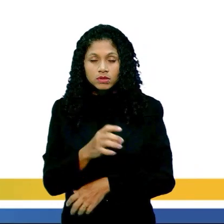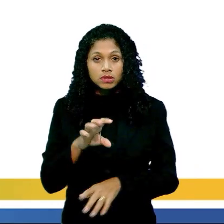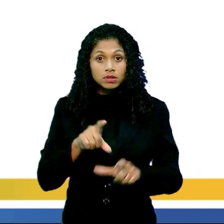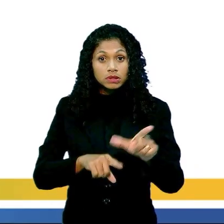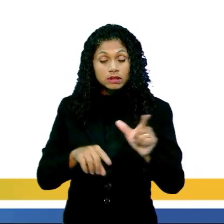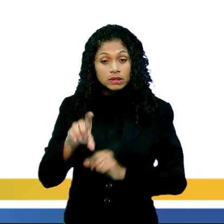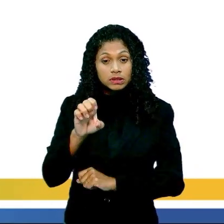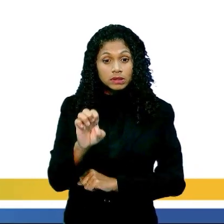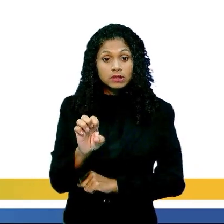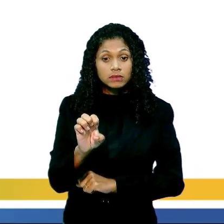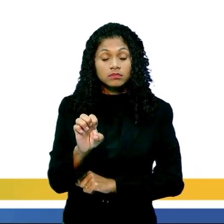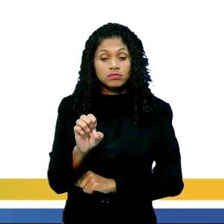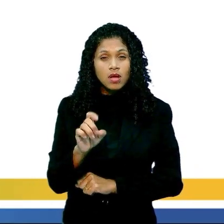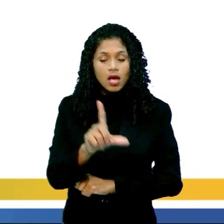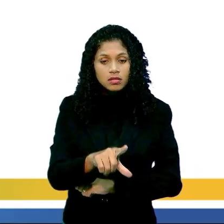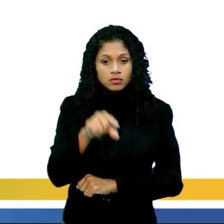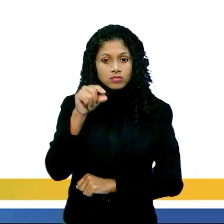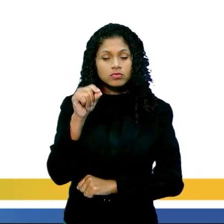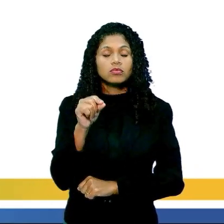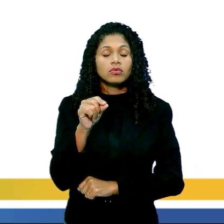faz para ordenar o mundo.